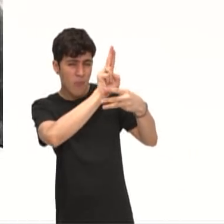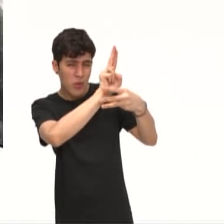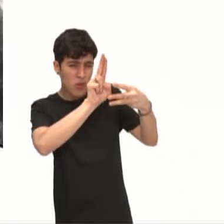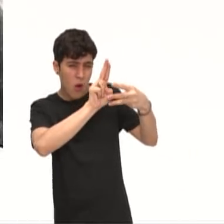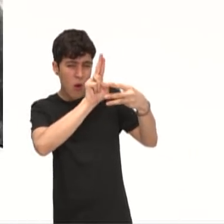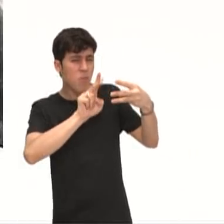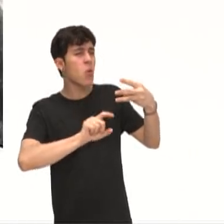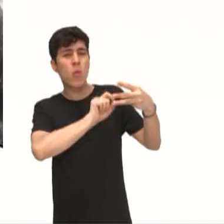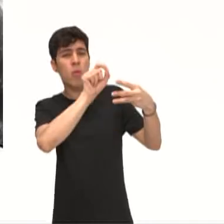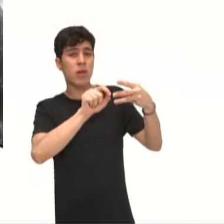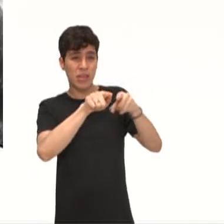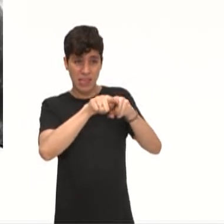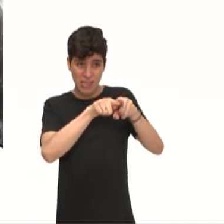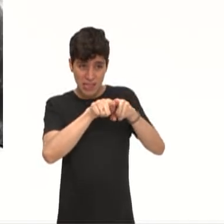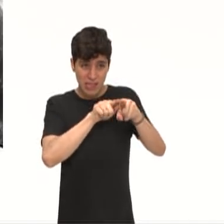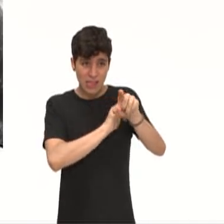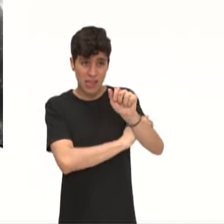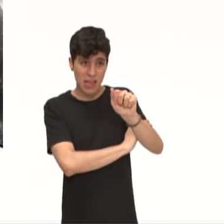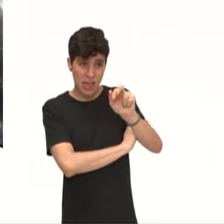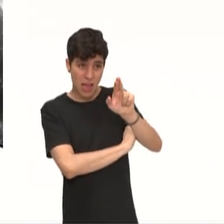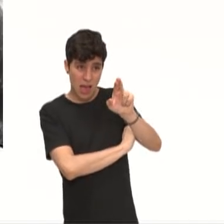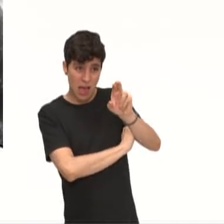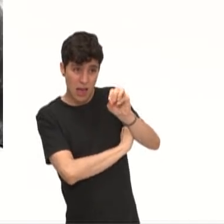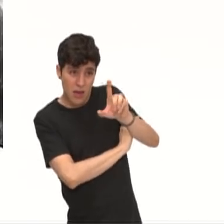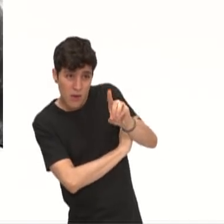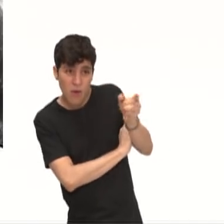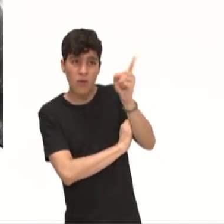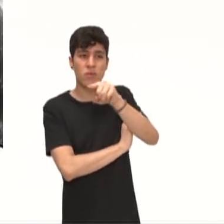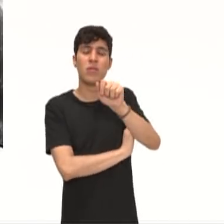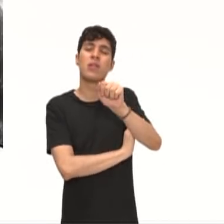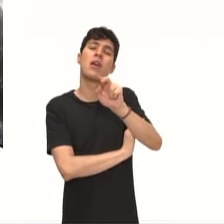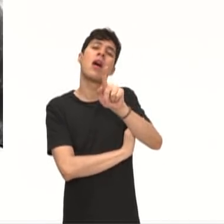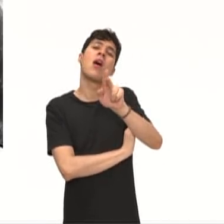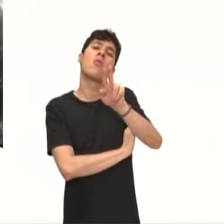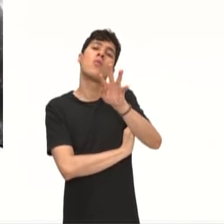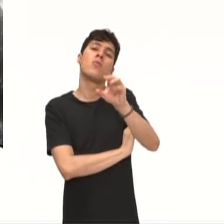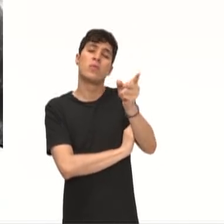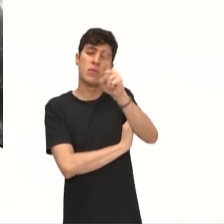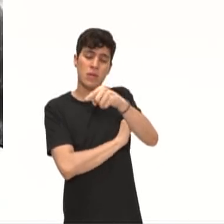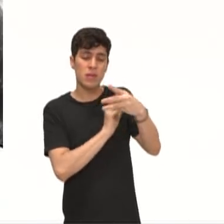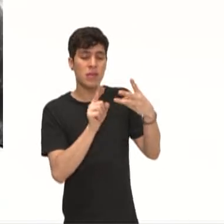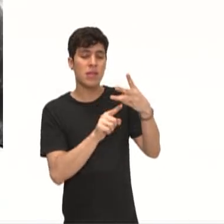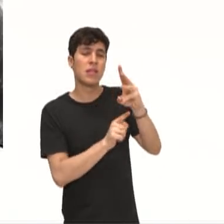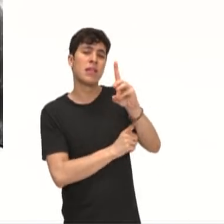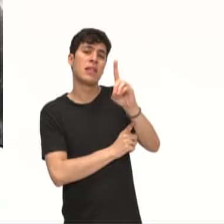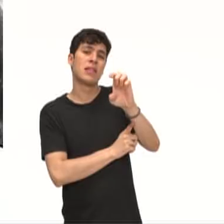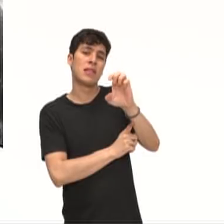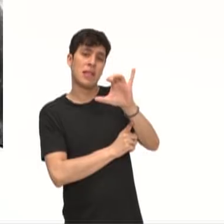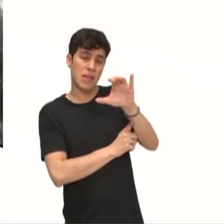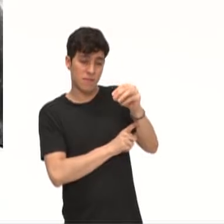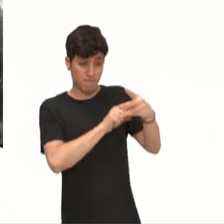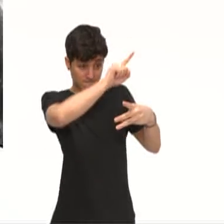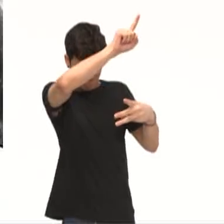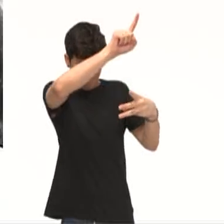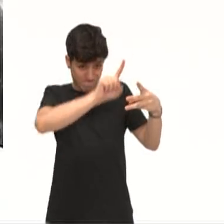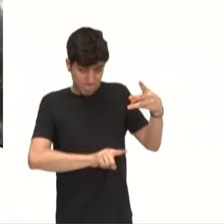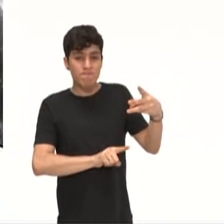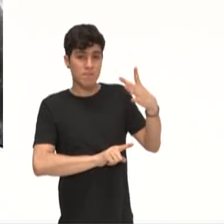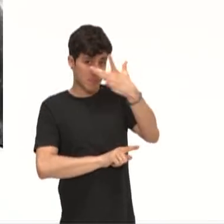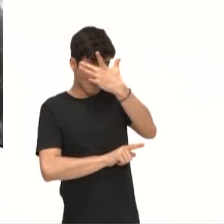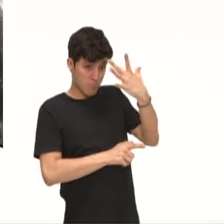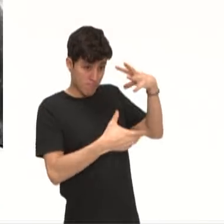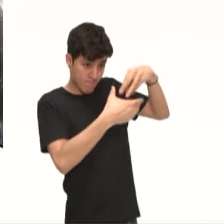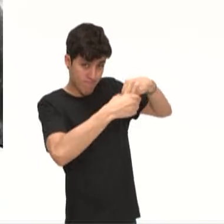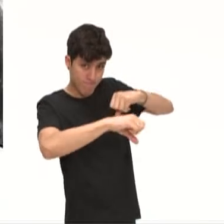são os irmãos Haroldo e Augusto de Campos e um outro sujeito chamado Décio Pignatari. Né?